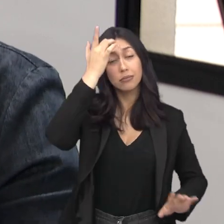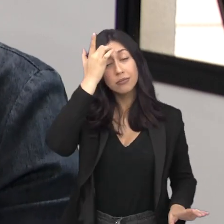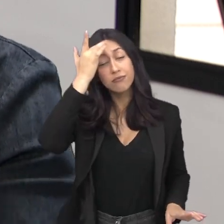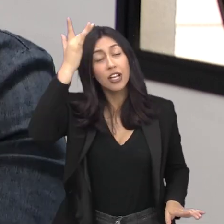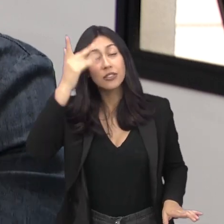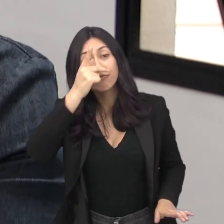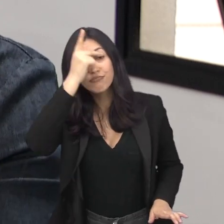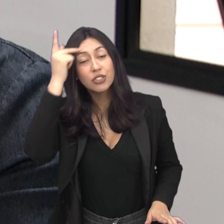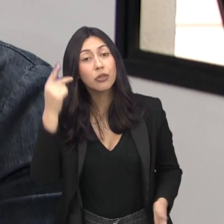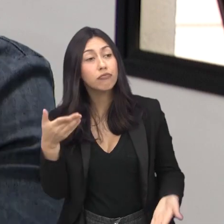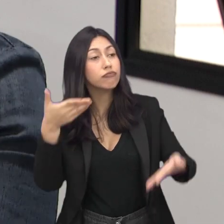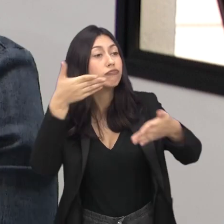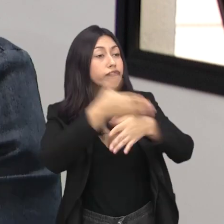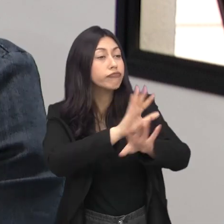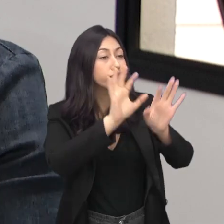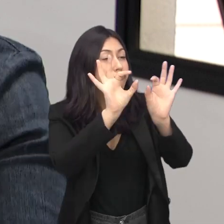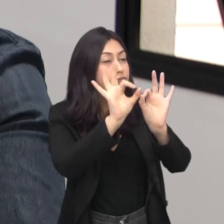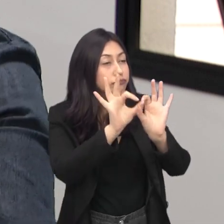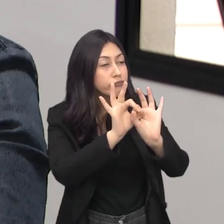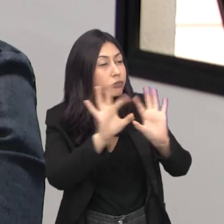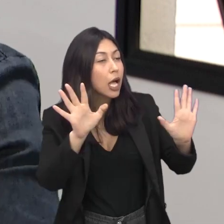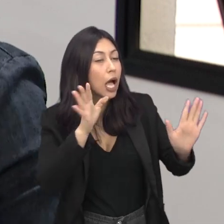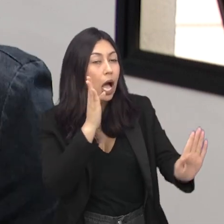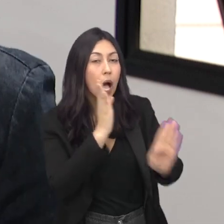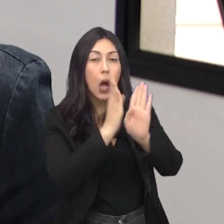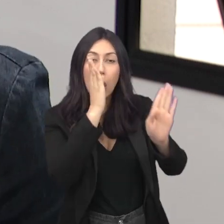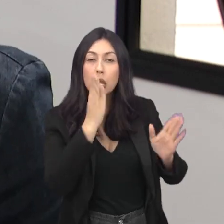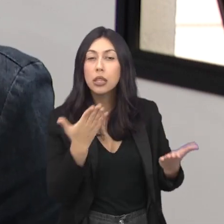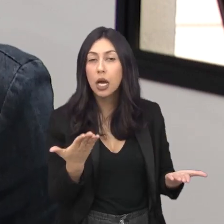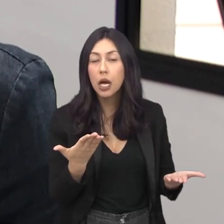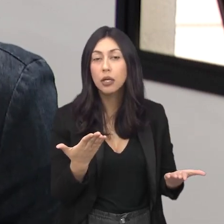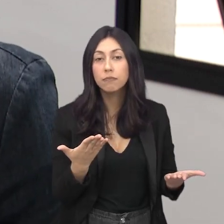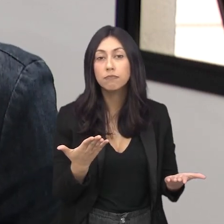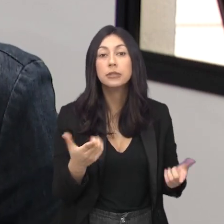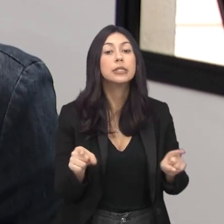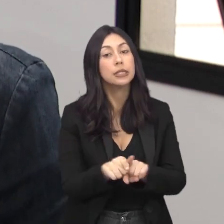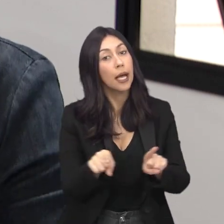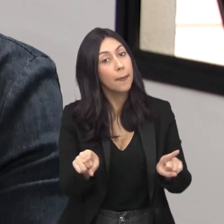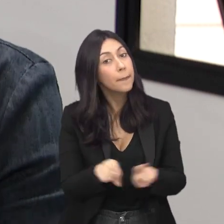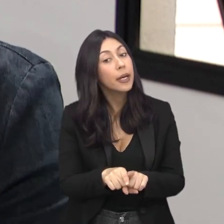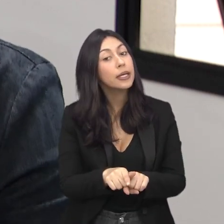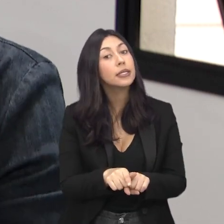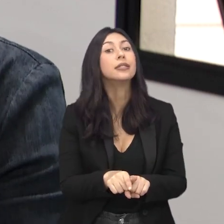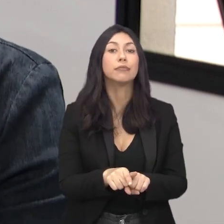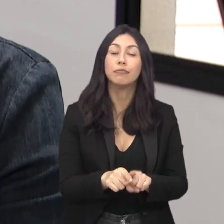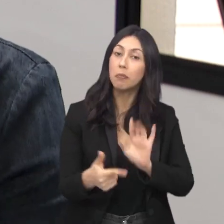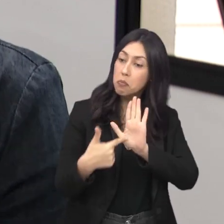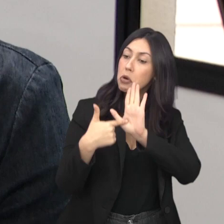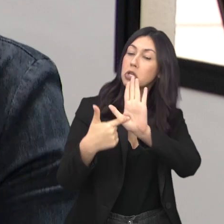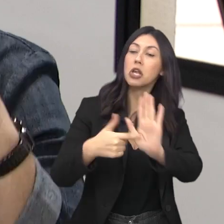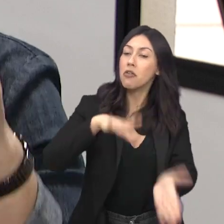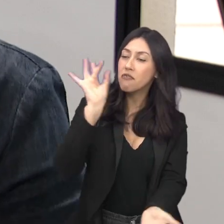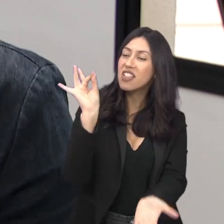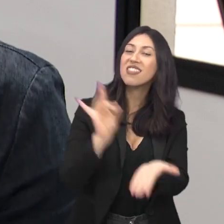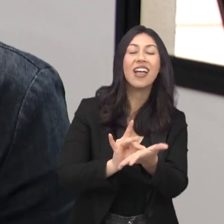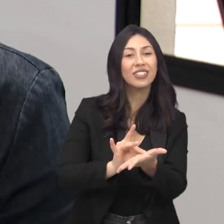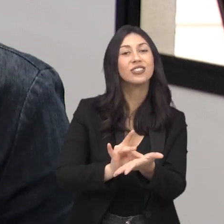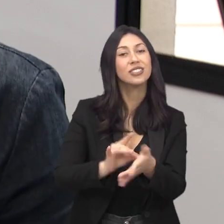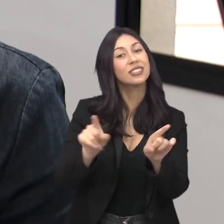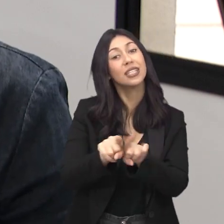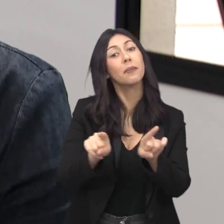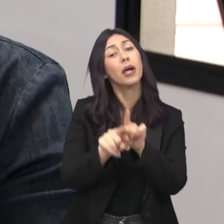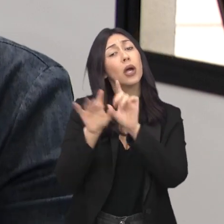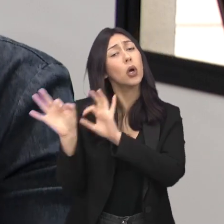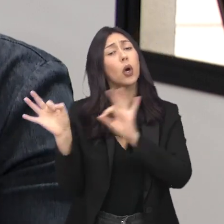ter facilidade do munícipe entrar e achar aquilo que ele está querendo, né? Até mesmo para fazer valer o nome, portal